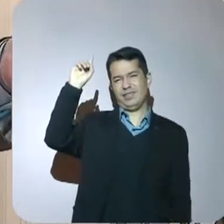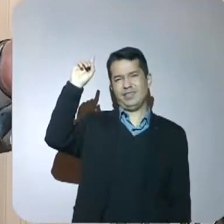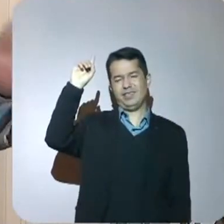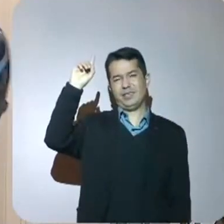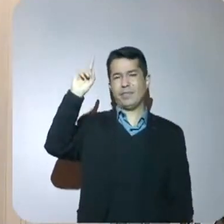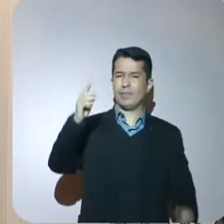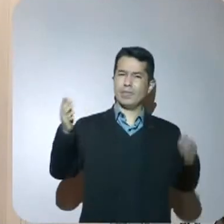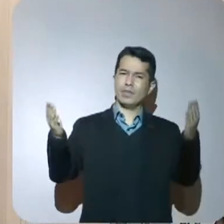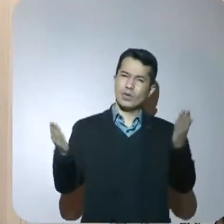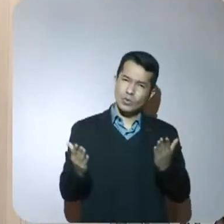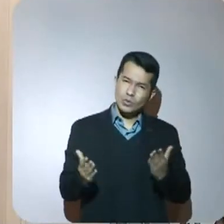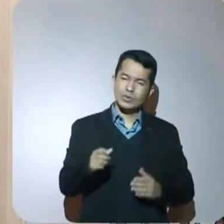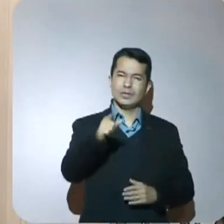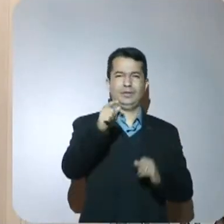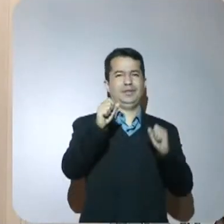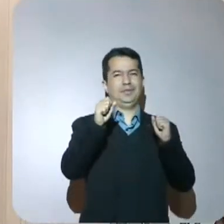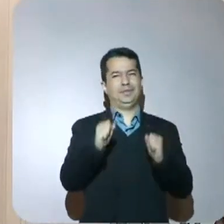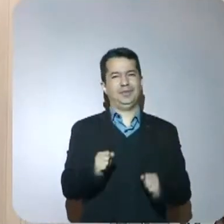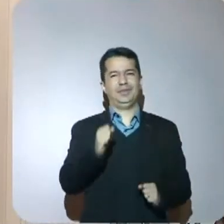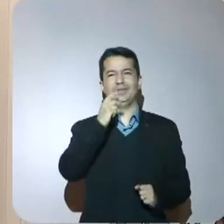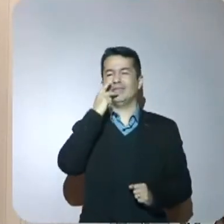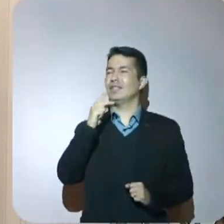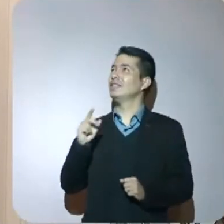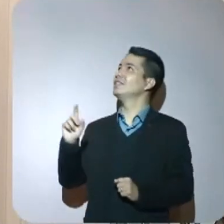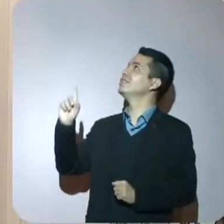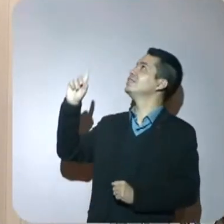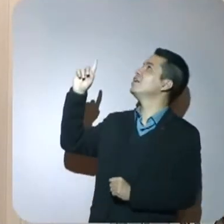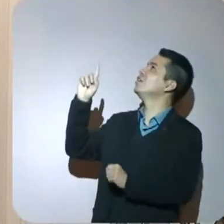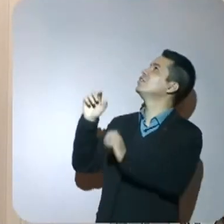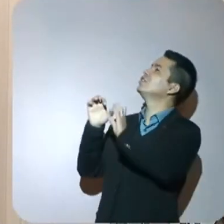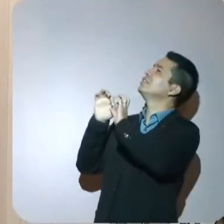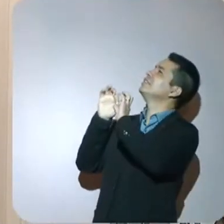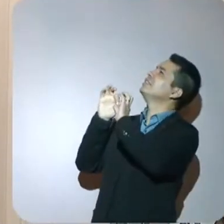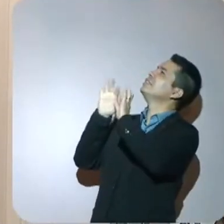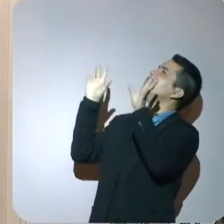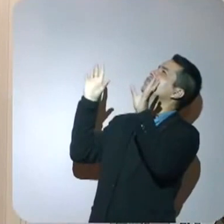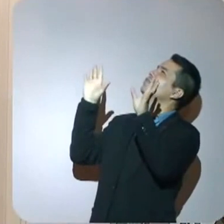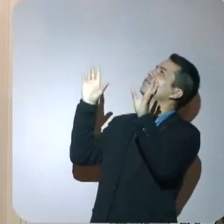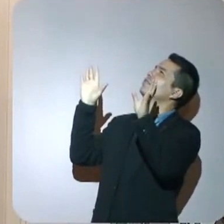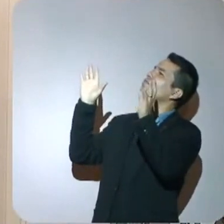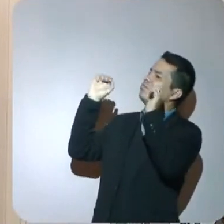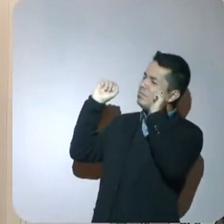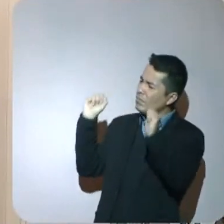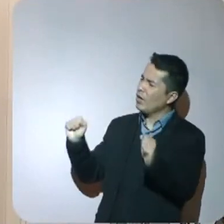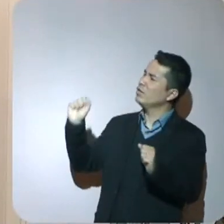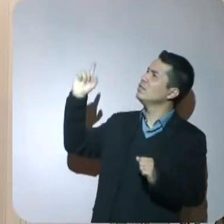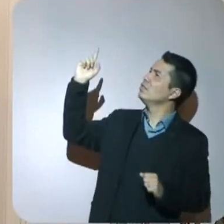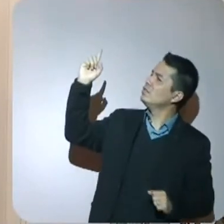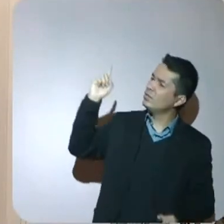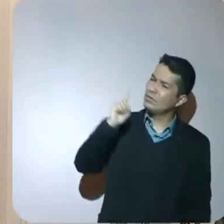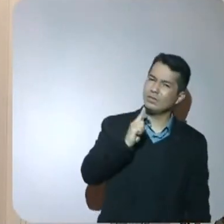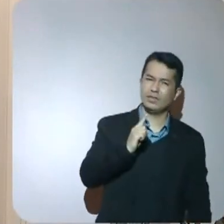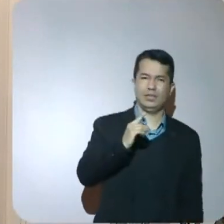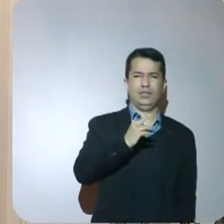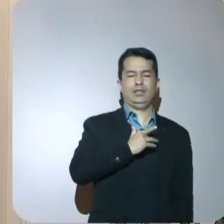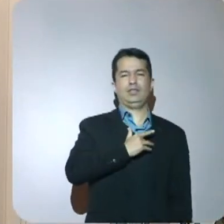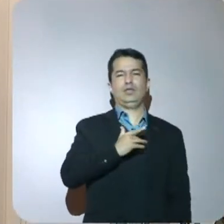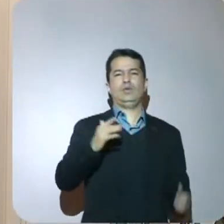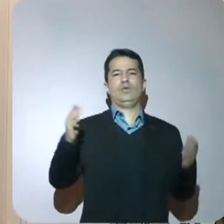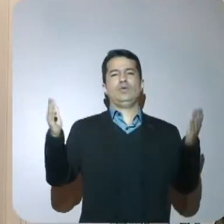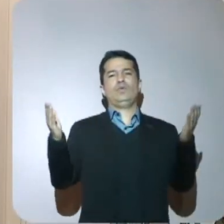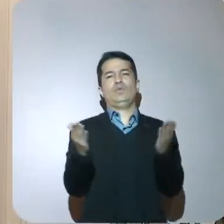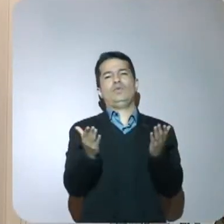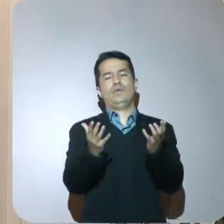abrir mão daquilo que está me amarrando. E de uma maneira especial hoje, eu quero desafiar você que já recebeu Jesus